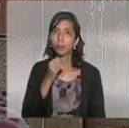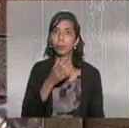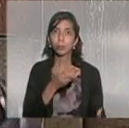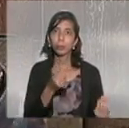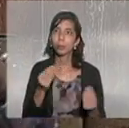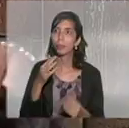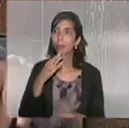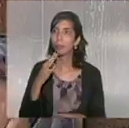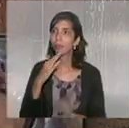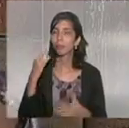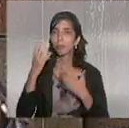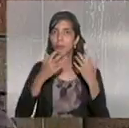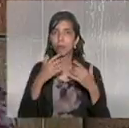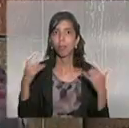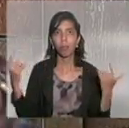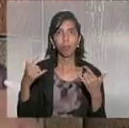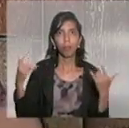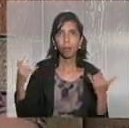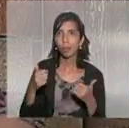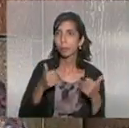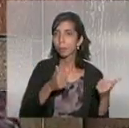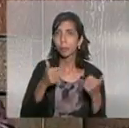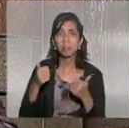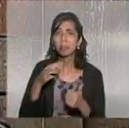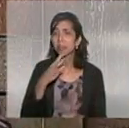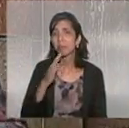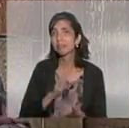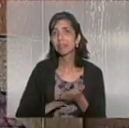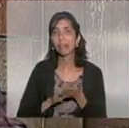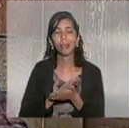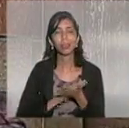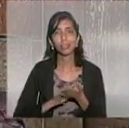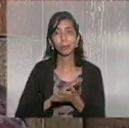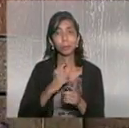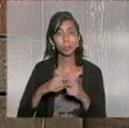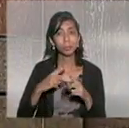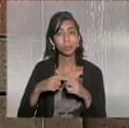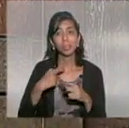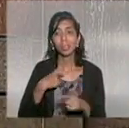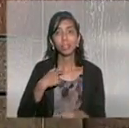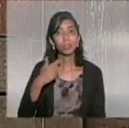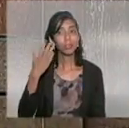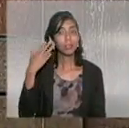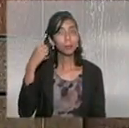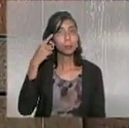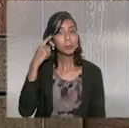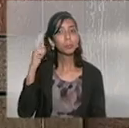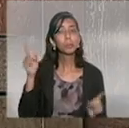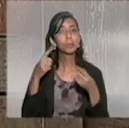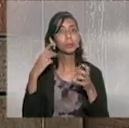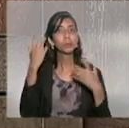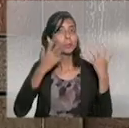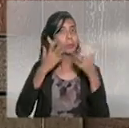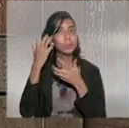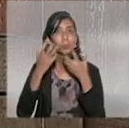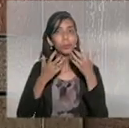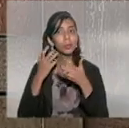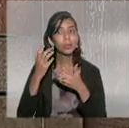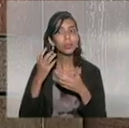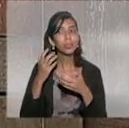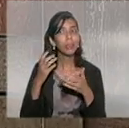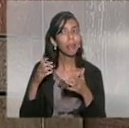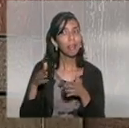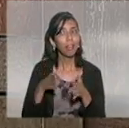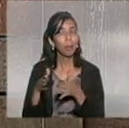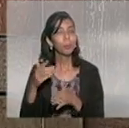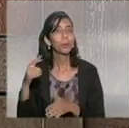gente conhece música, conhece rock and roll pra caramba, eu não conheço nada dessas coisas. Porque o meu mundo, a minha música ia